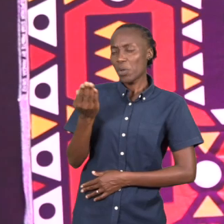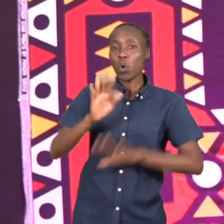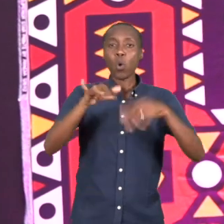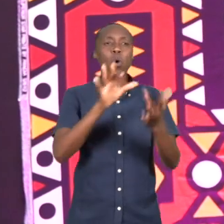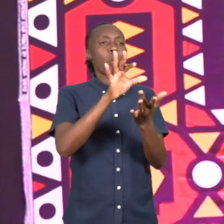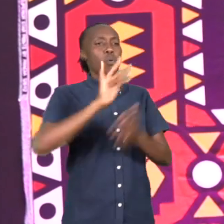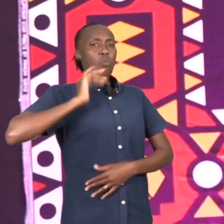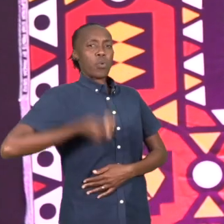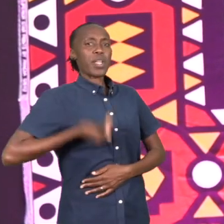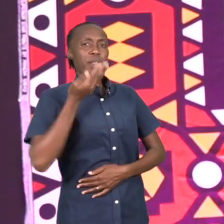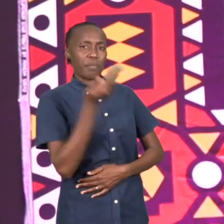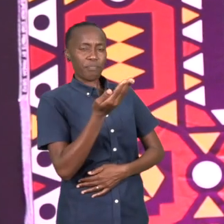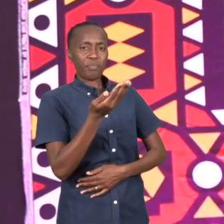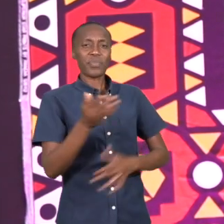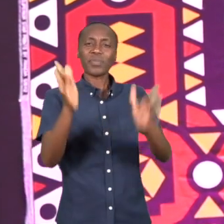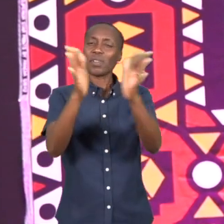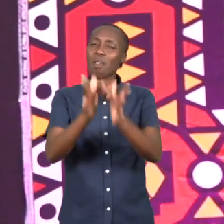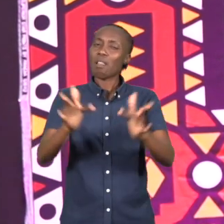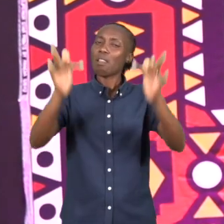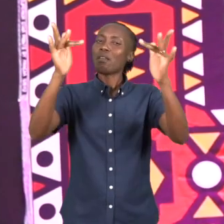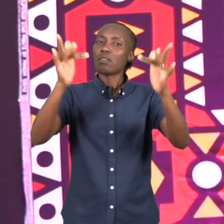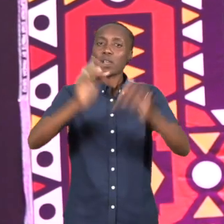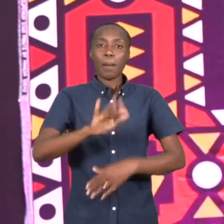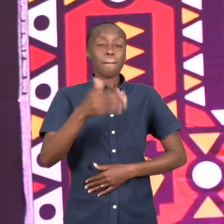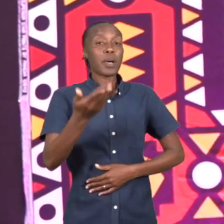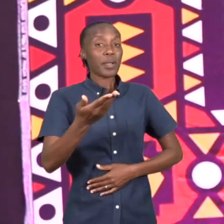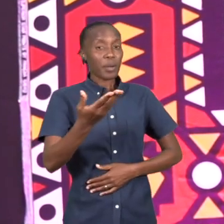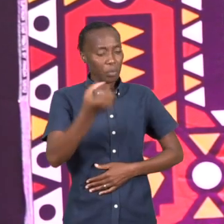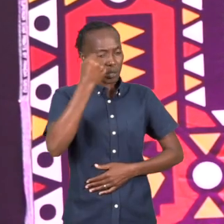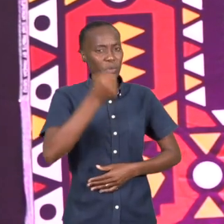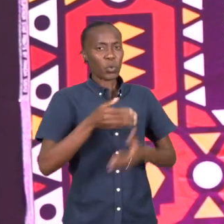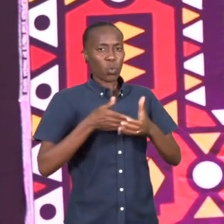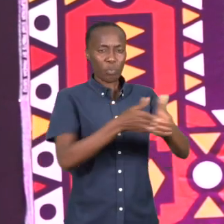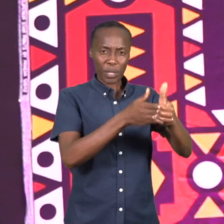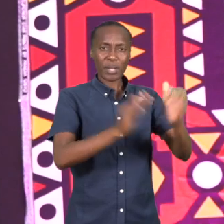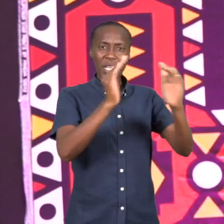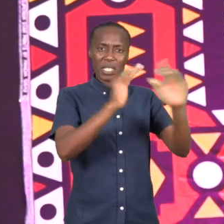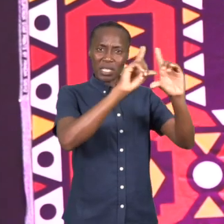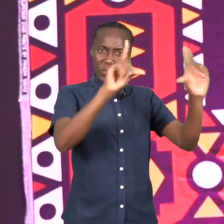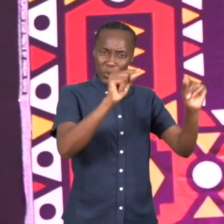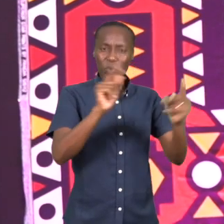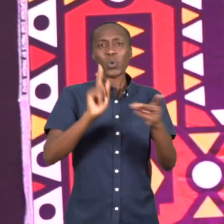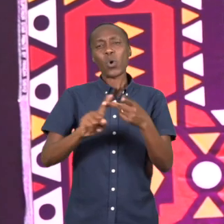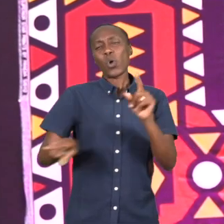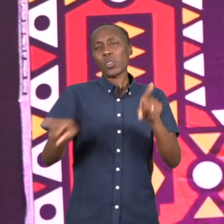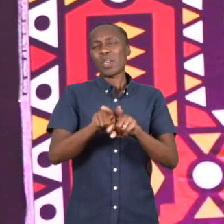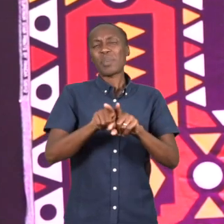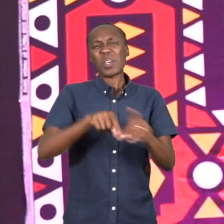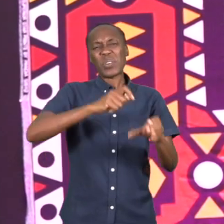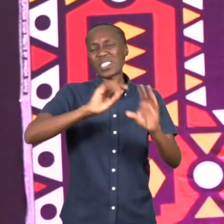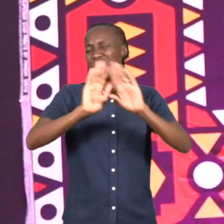ou uma mulher livre. Quer seja para cozinhar ou para chutar as panelas.